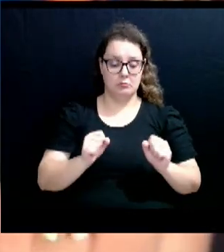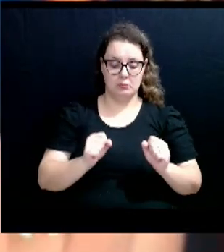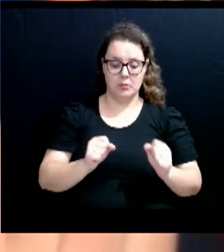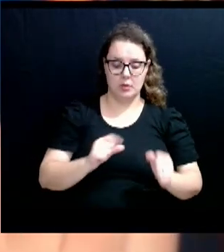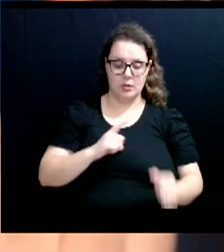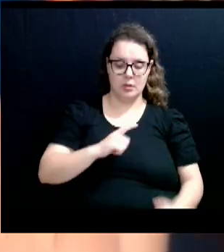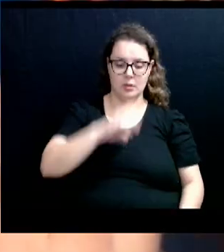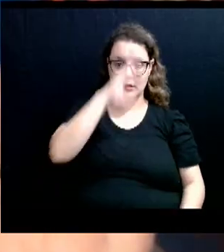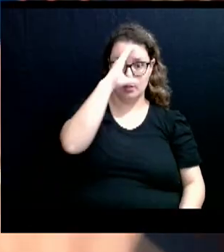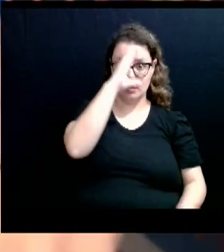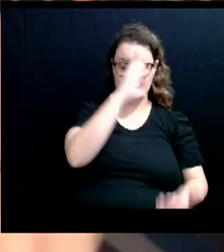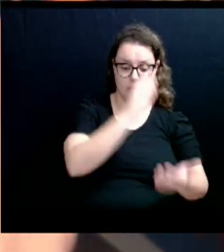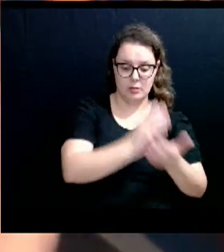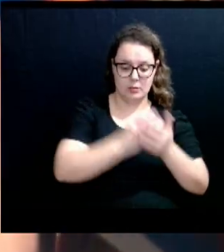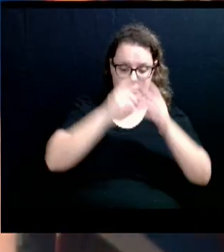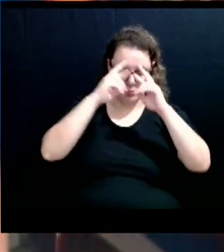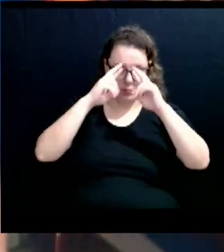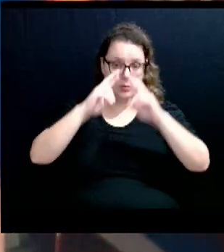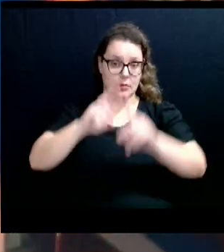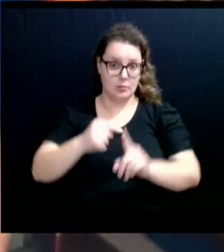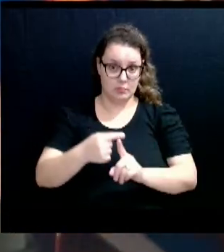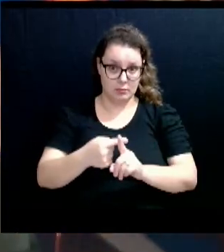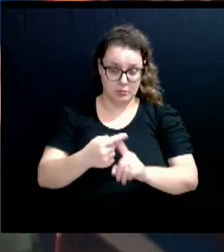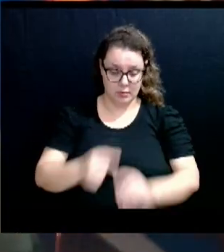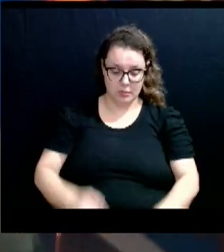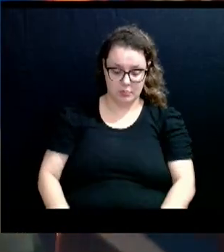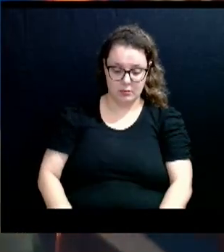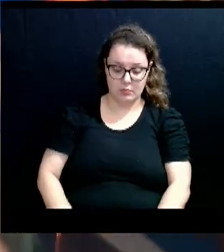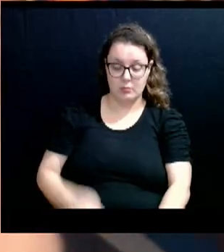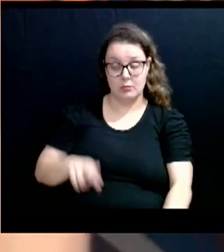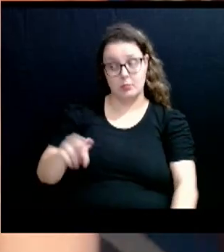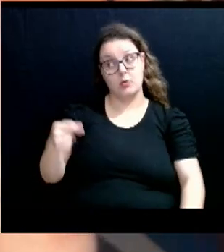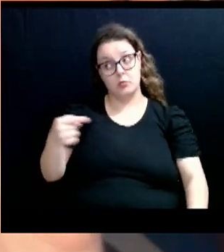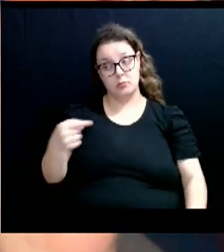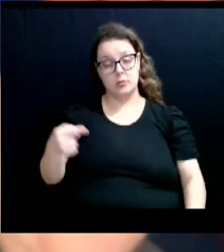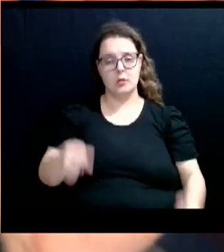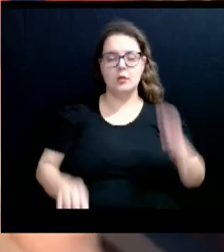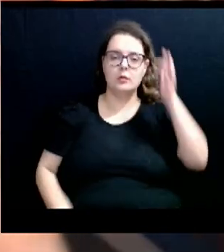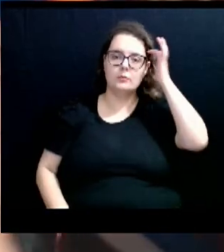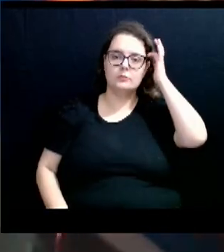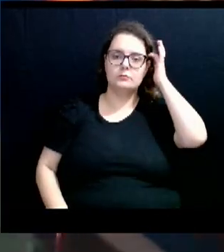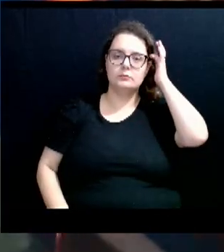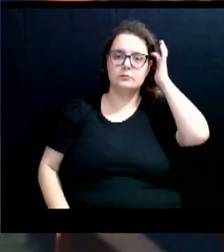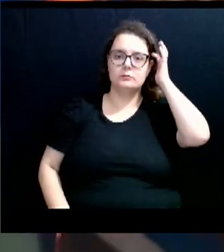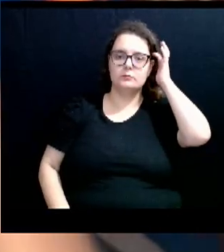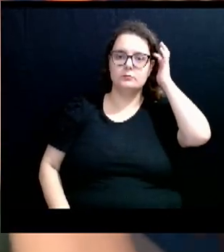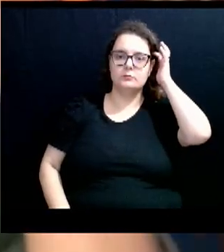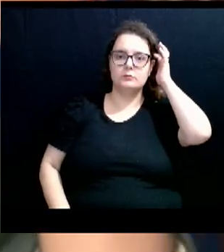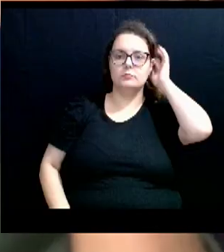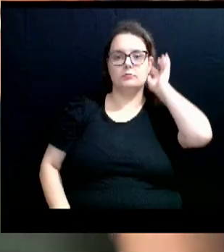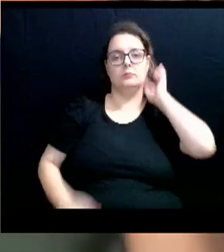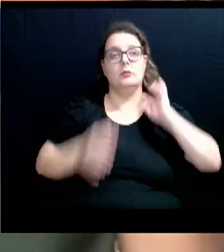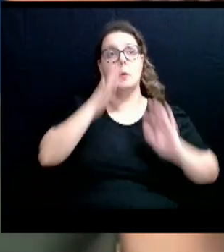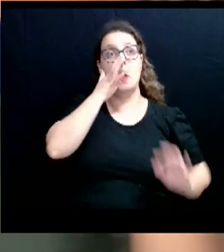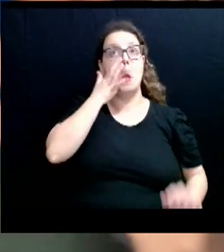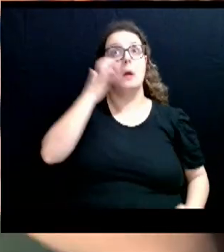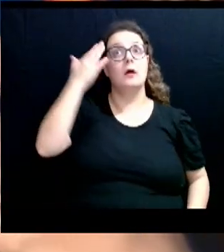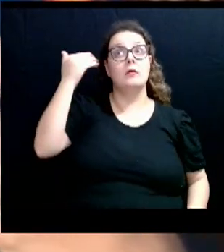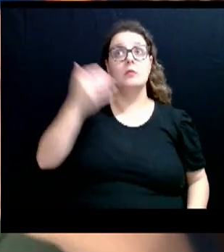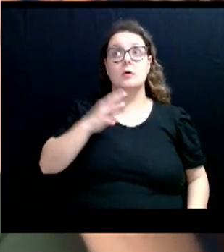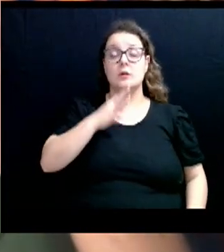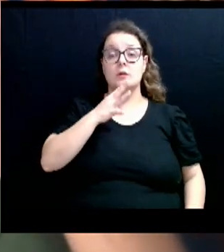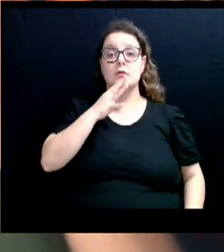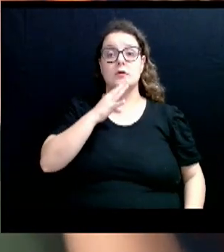respeito positivas ou negativas. Tem as famosas crenças limitantes, que são frases que